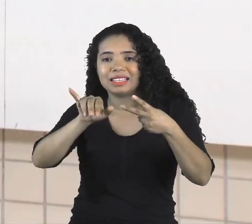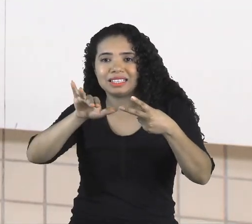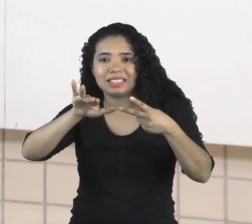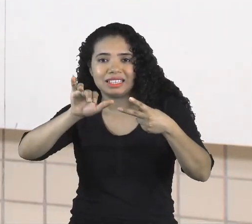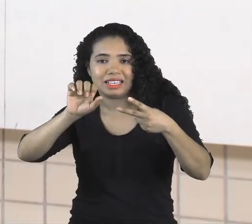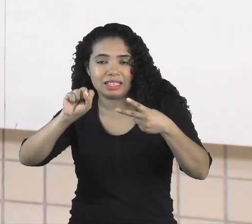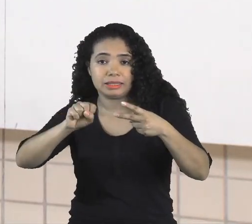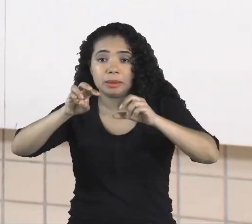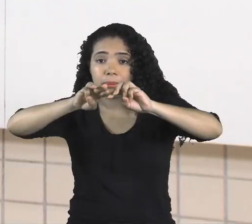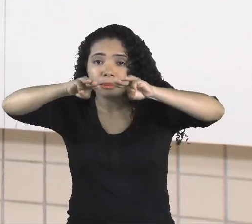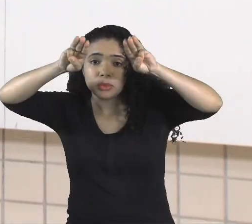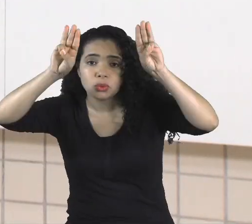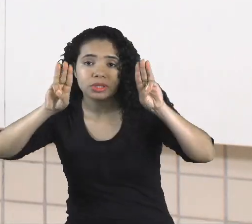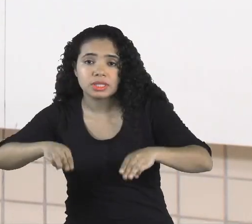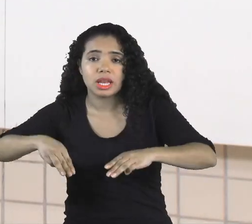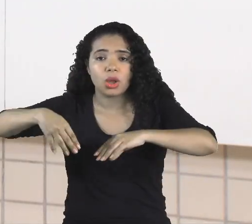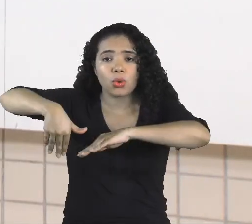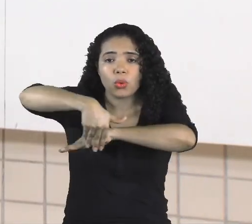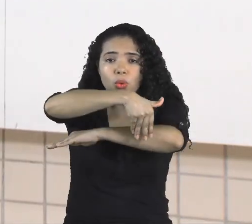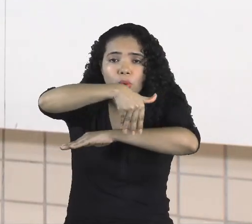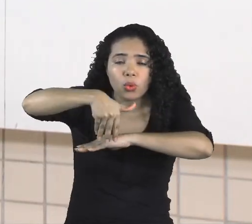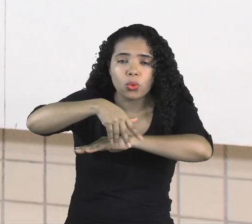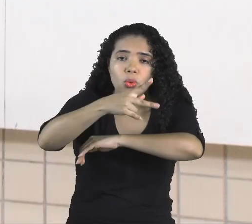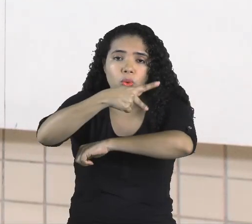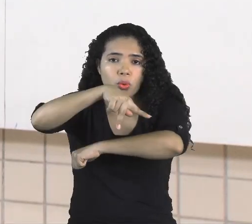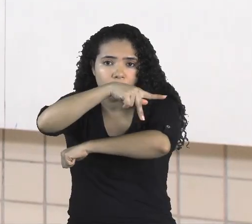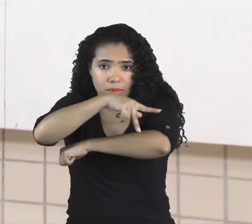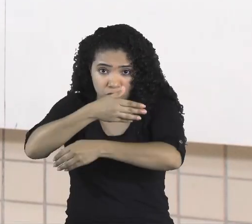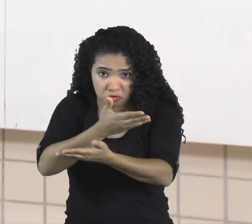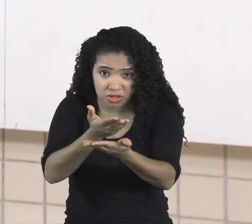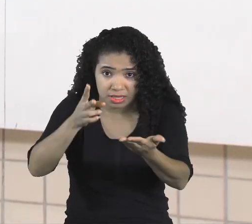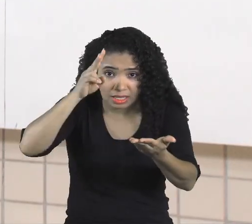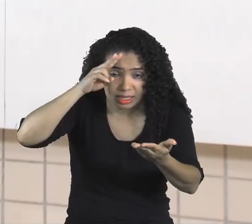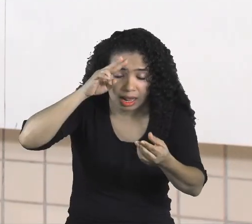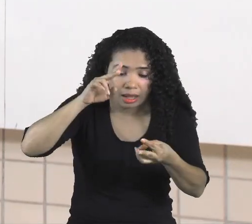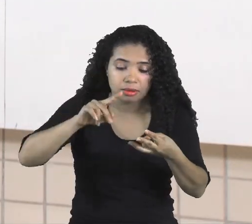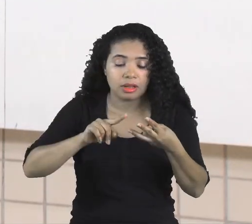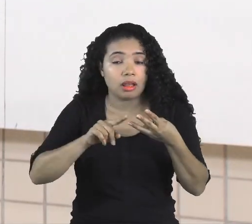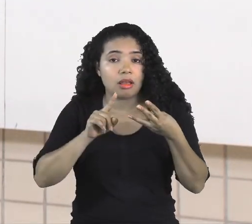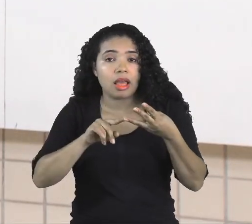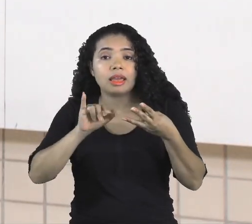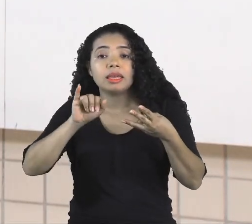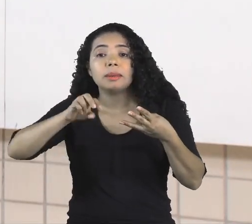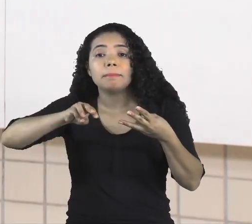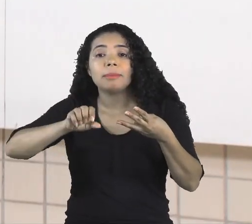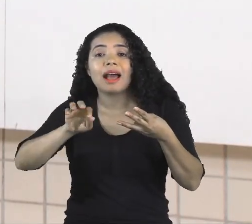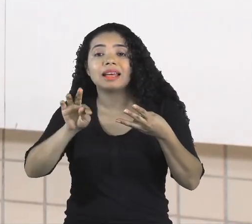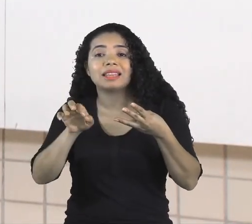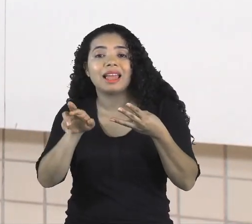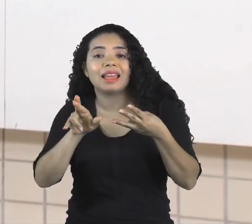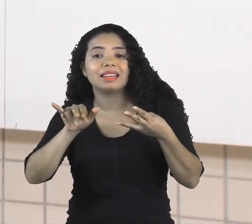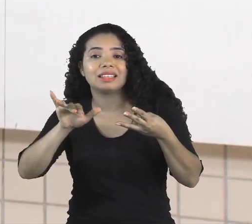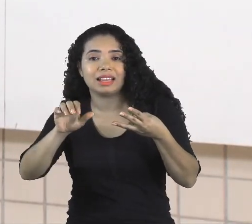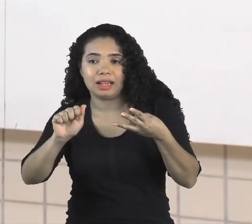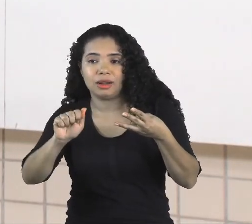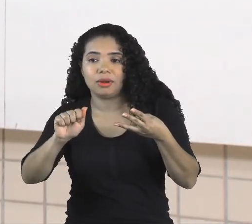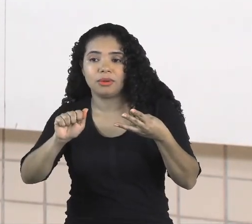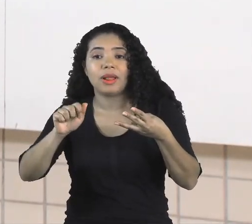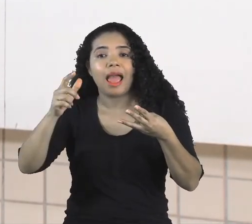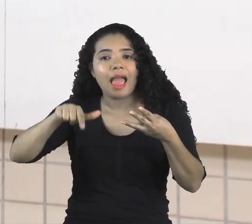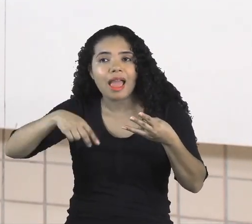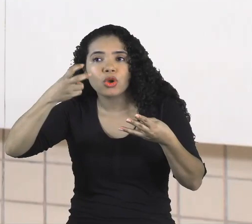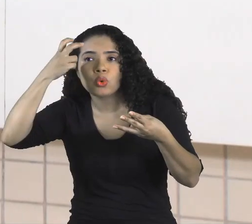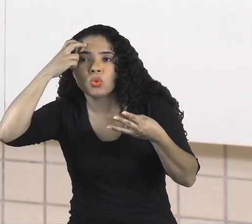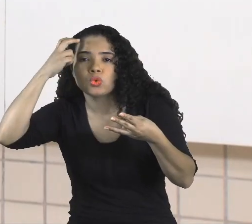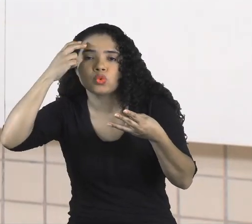as nossas ruas, as nossas praças. Lembra disso? Imaterial era a nossa comida, a nossa cultura,